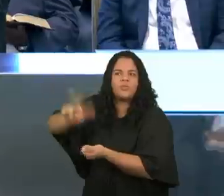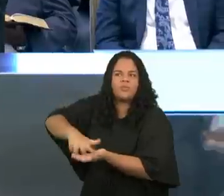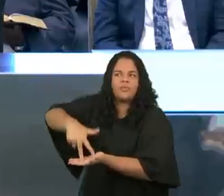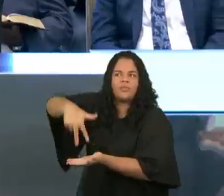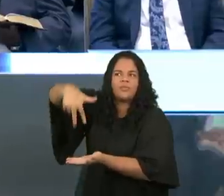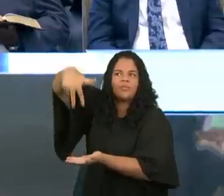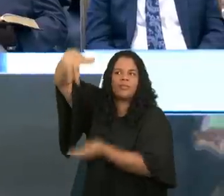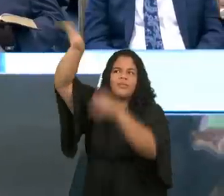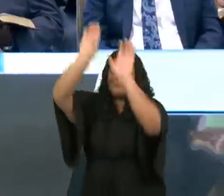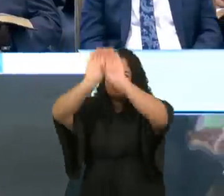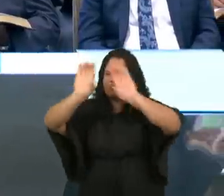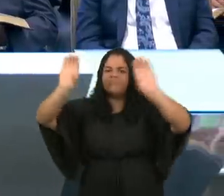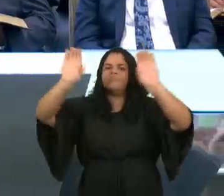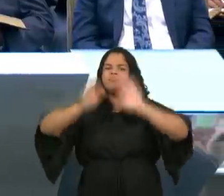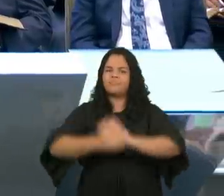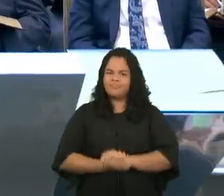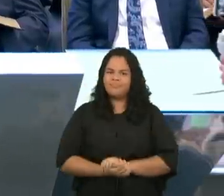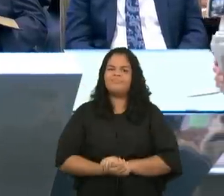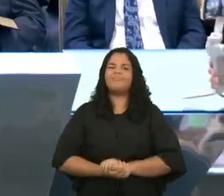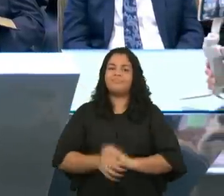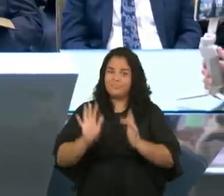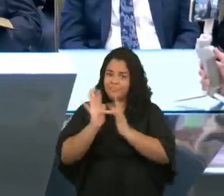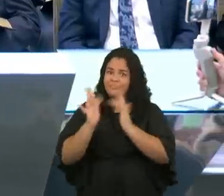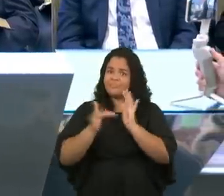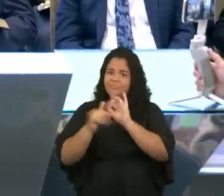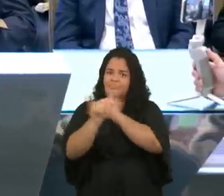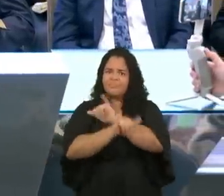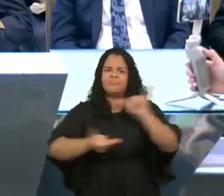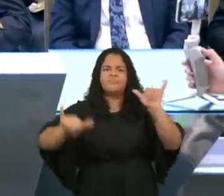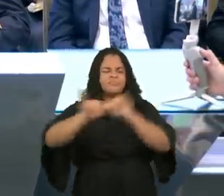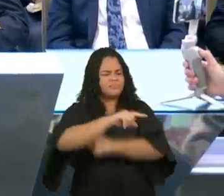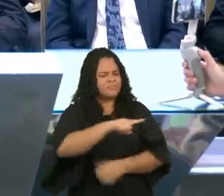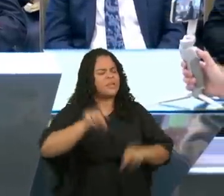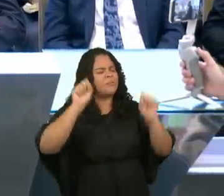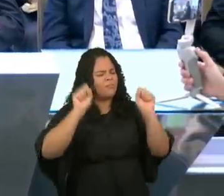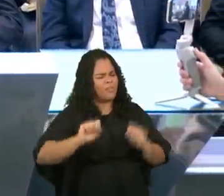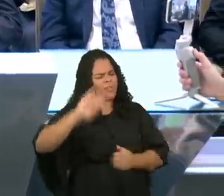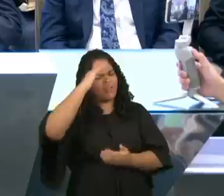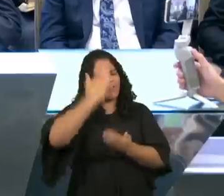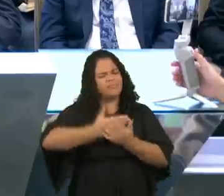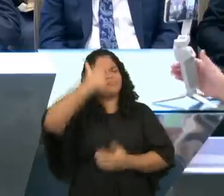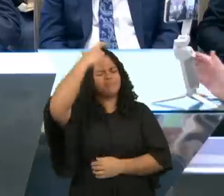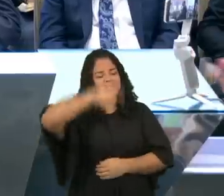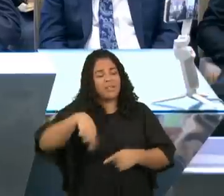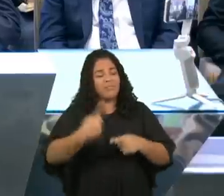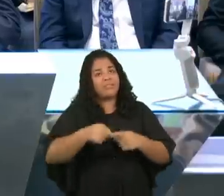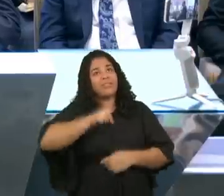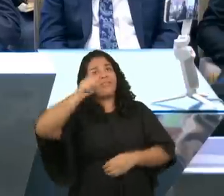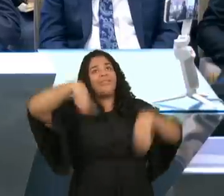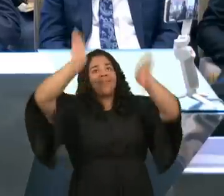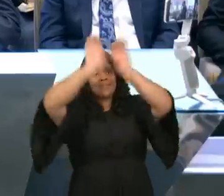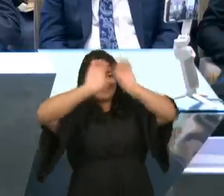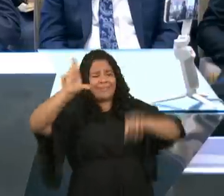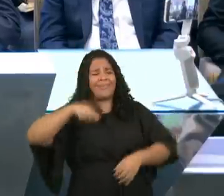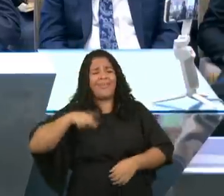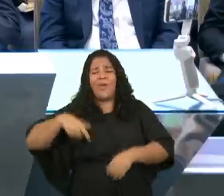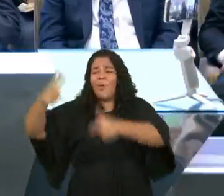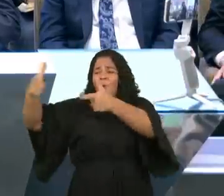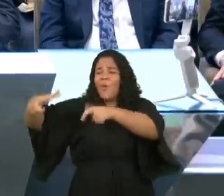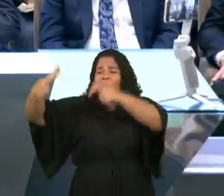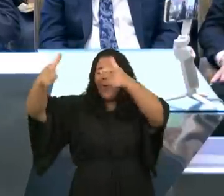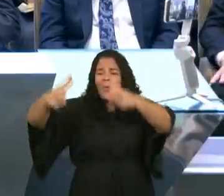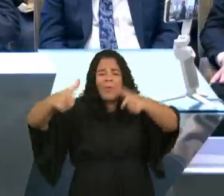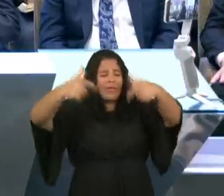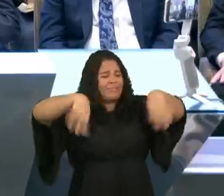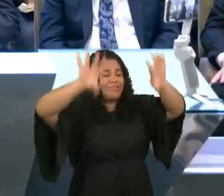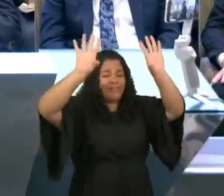Deus, crede também em mim. Na casa do meu pai tem muitas moradas. Se não fosse assim, eu não teria